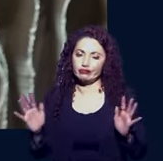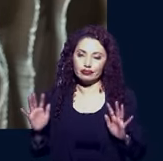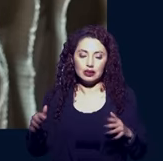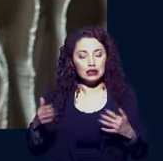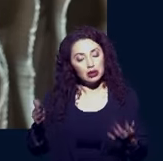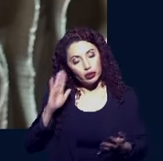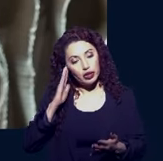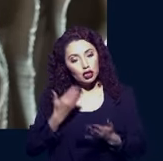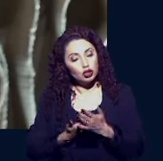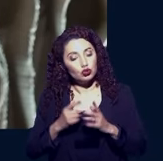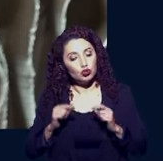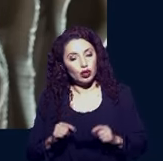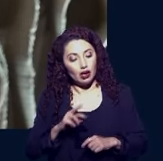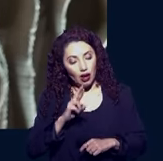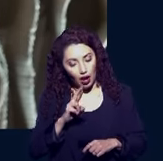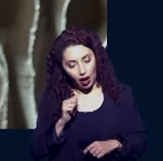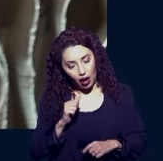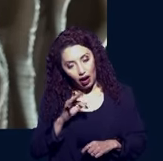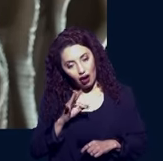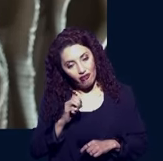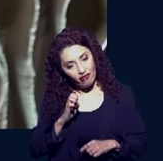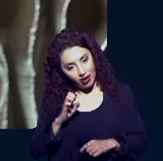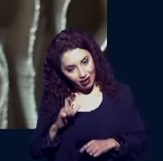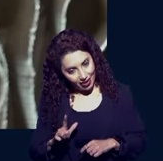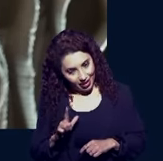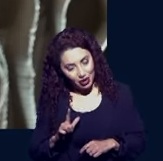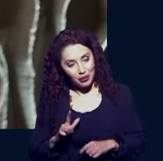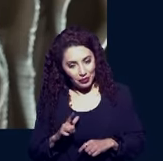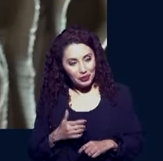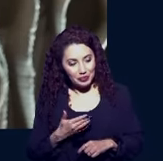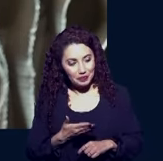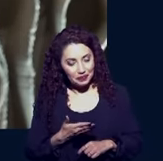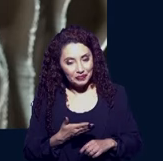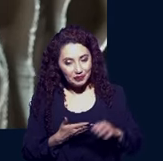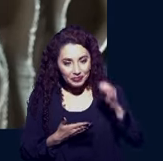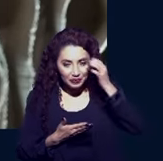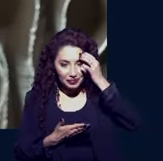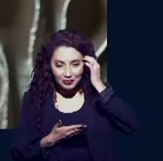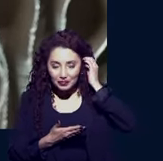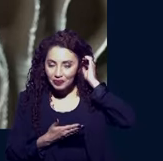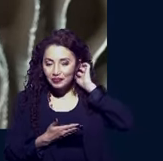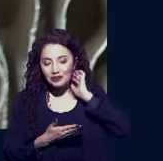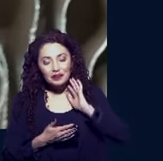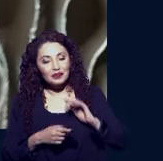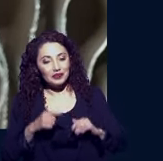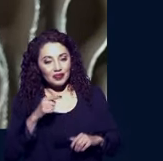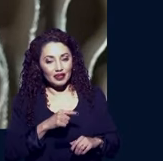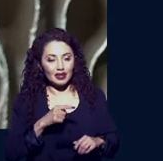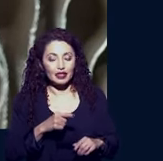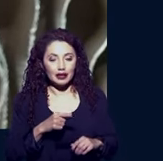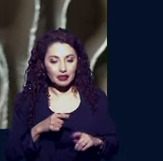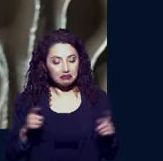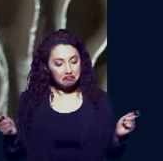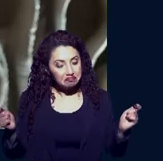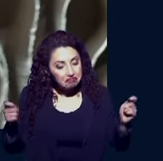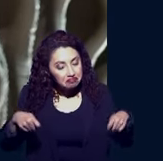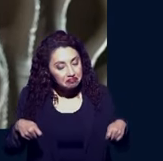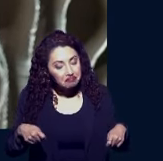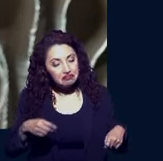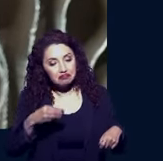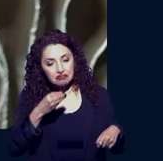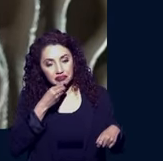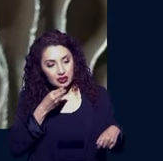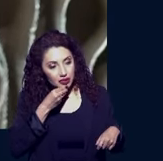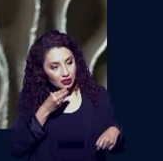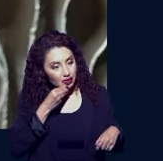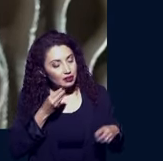Rafael Pode dentre os mitos que a nossa nosso agronegócio tem que combater e acho que esse é um é um bom